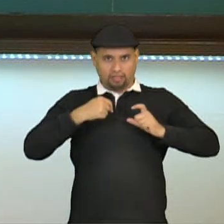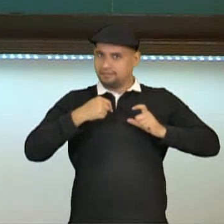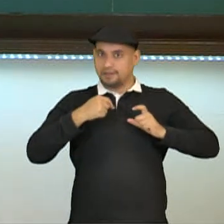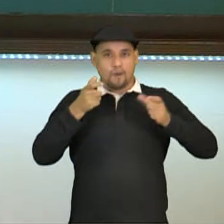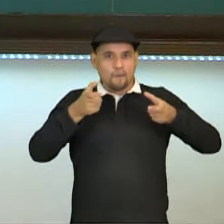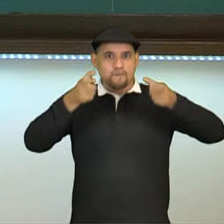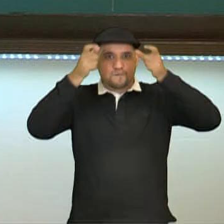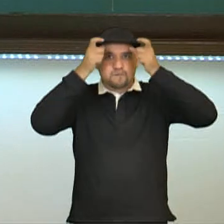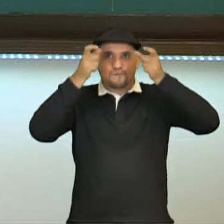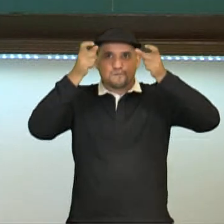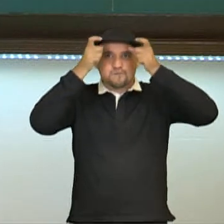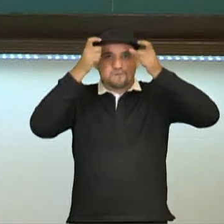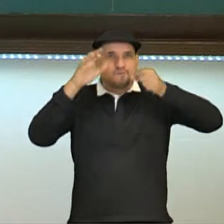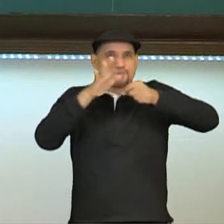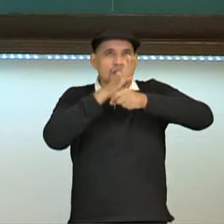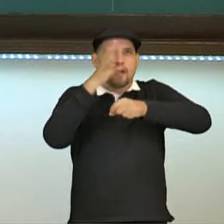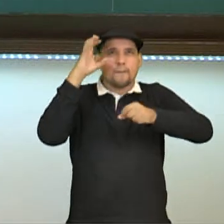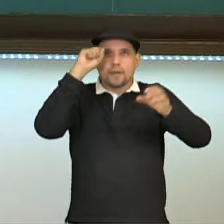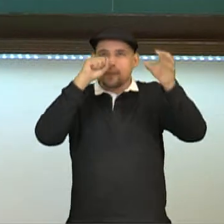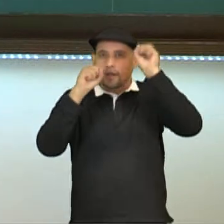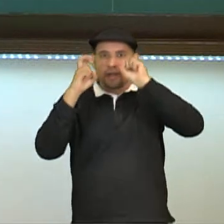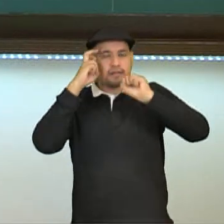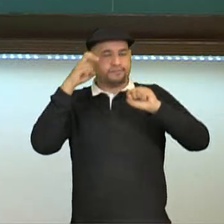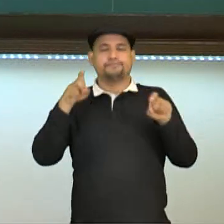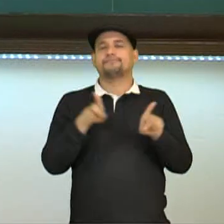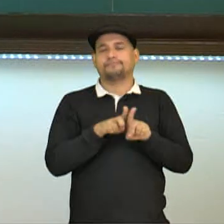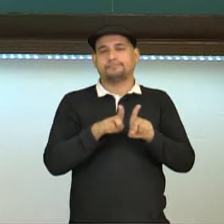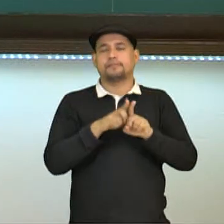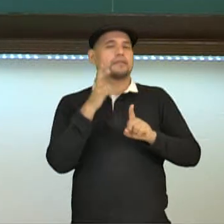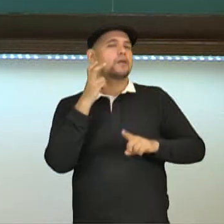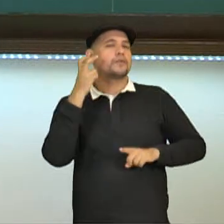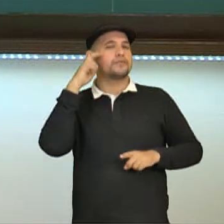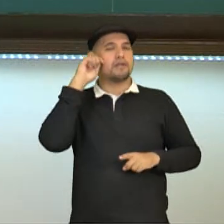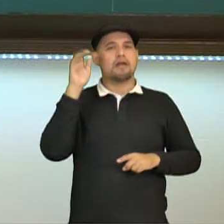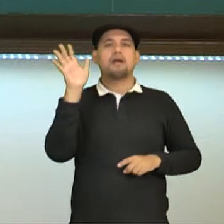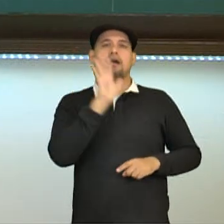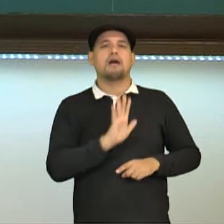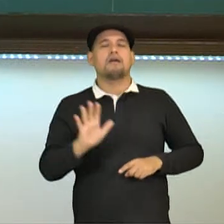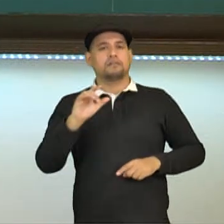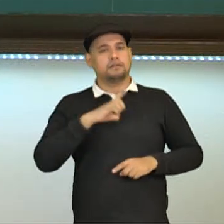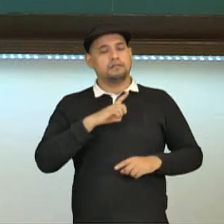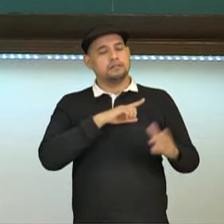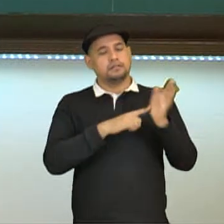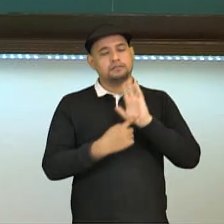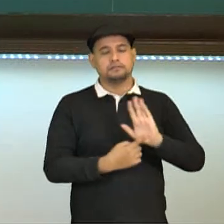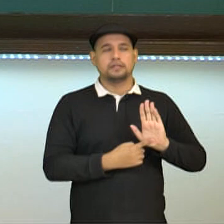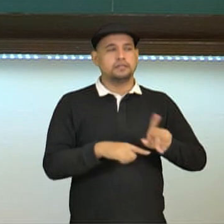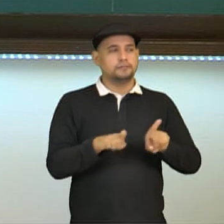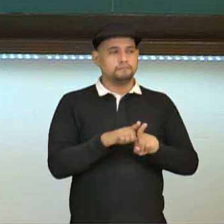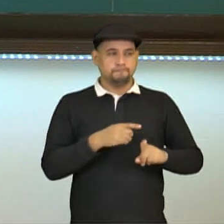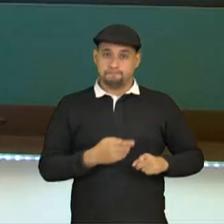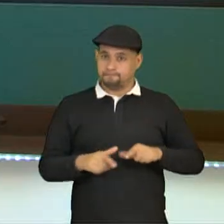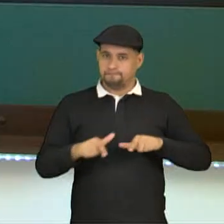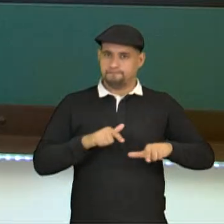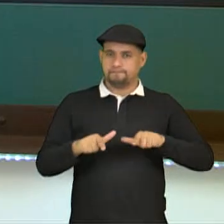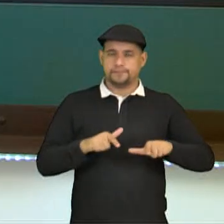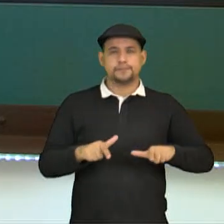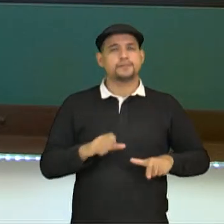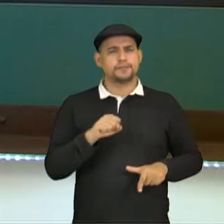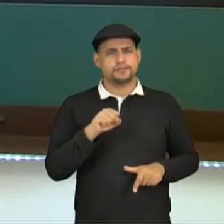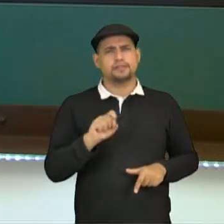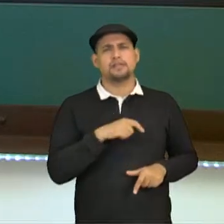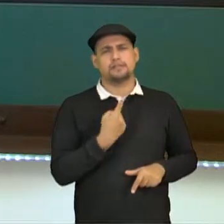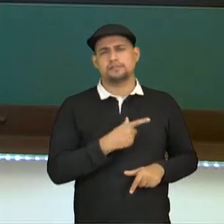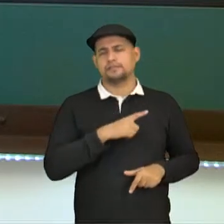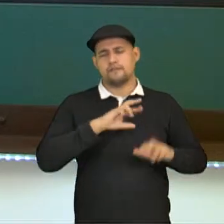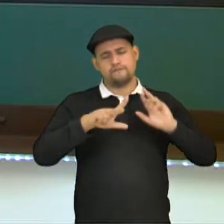gente passa a conhecer os valores da cultura afro-brasileira que estão disseminados e expressos nessa obra. Claro que temos